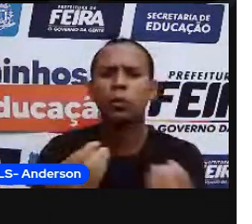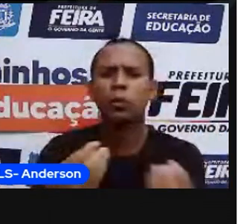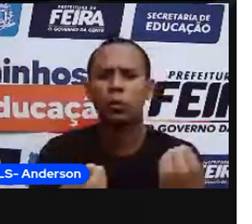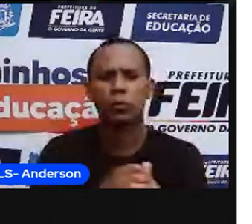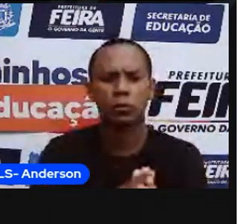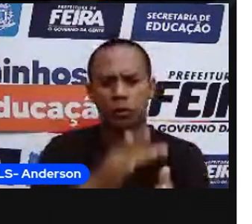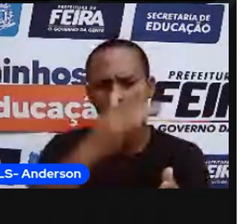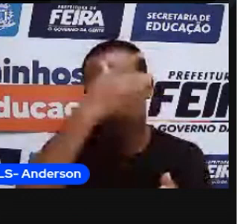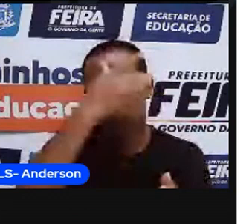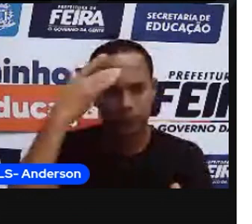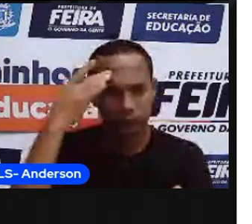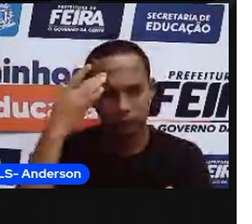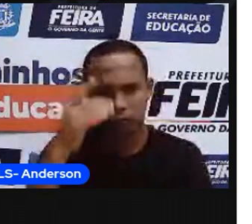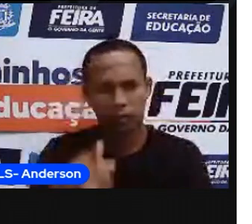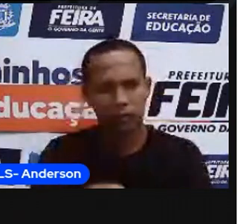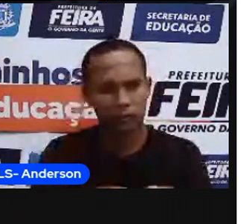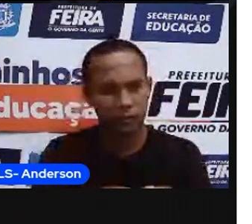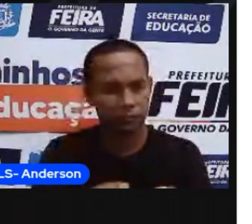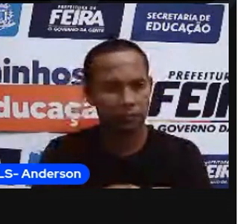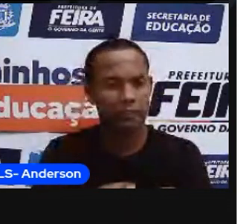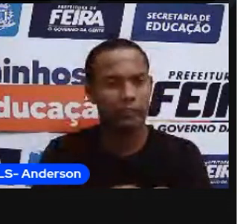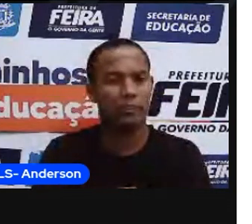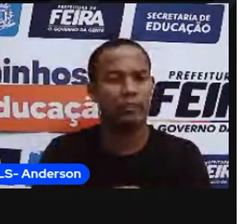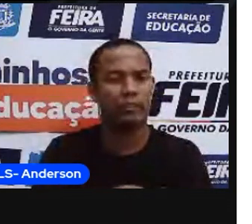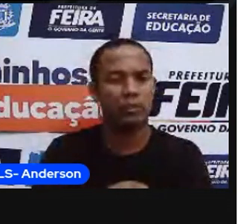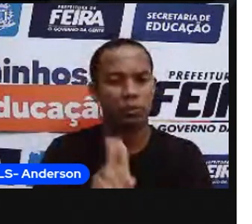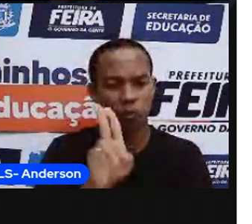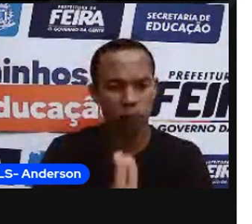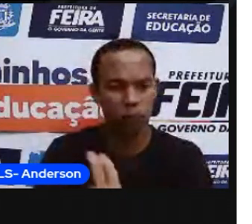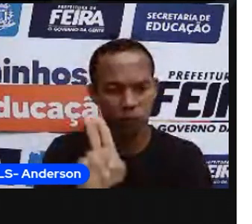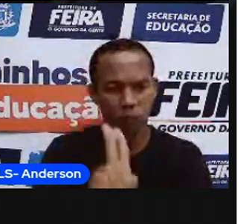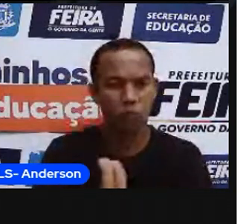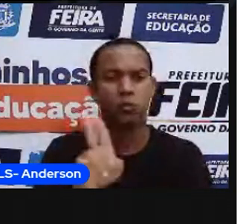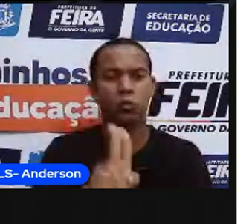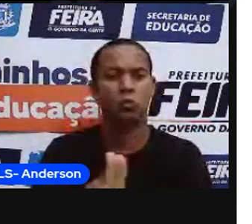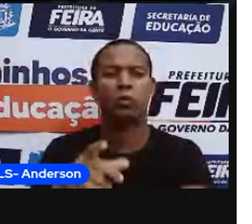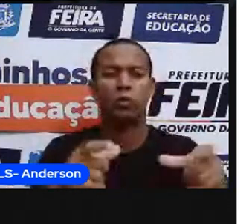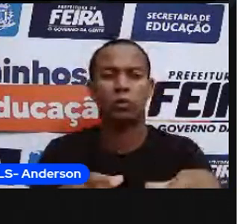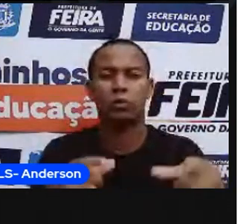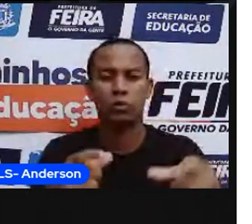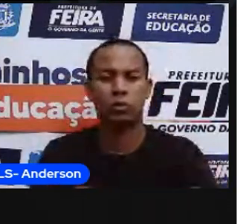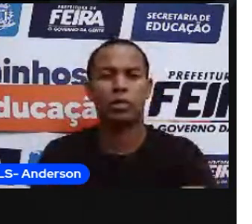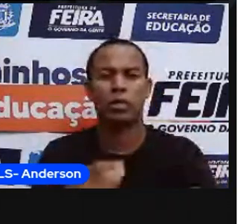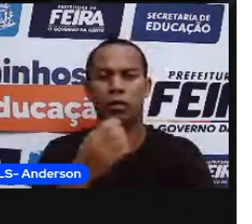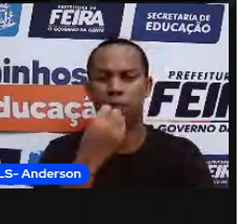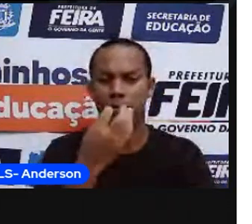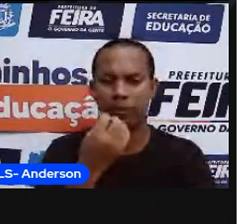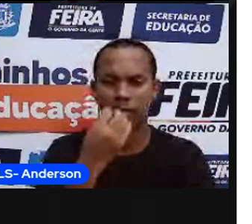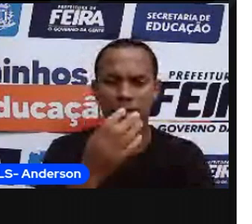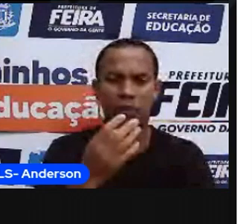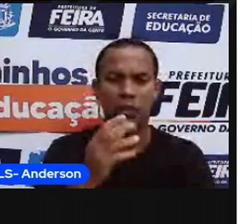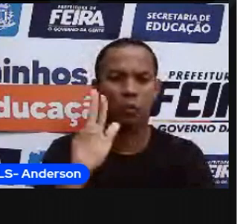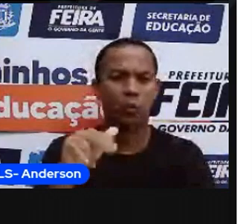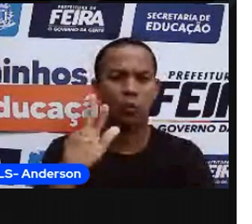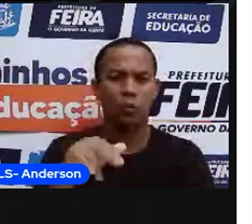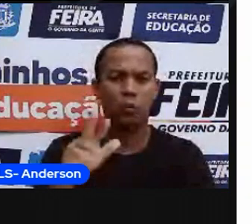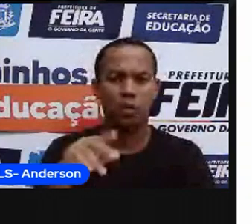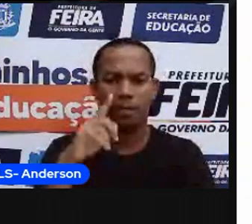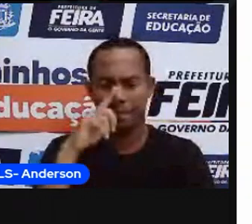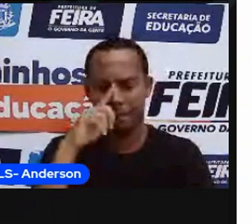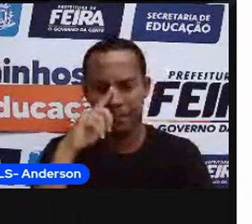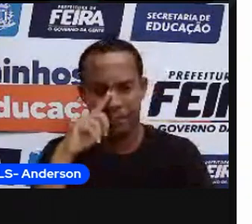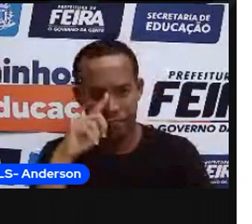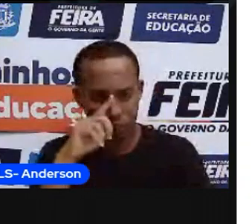os povos indígenas sempre souberam usar os recursos naturais sem colocar em risco os ecossistemas, ou seja,